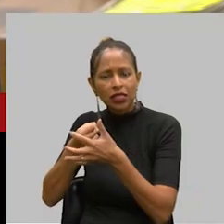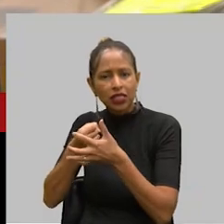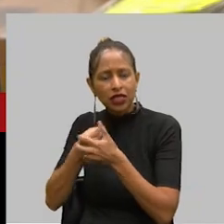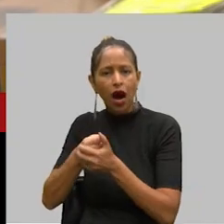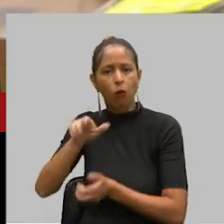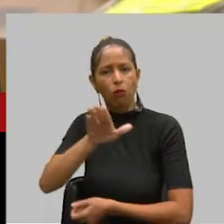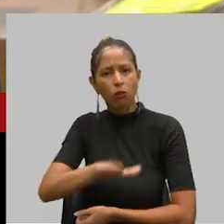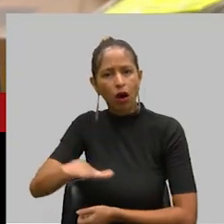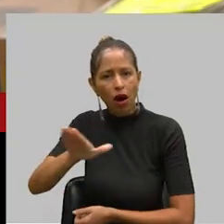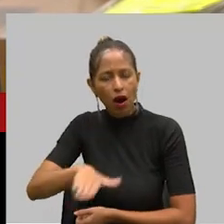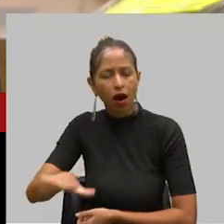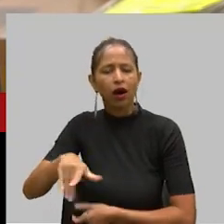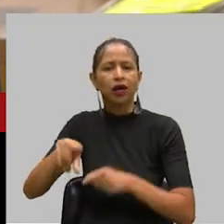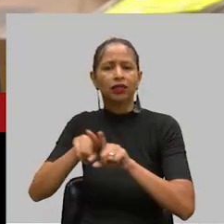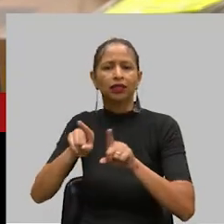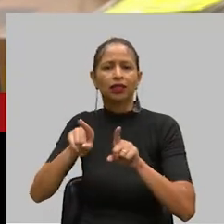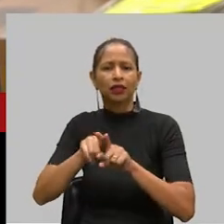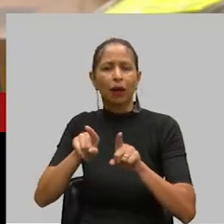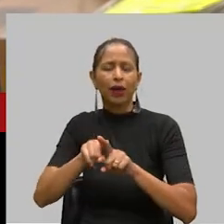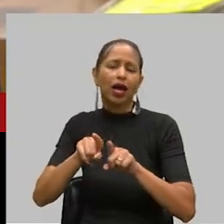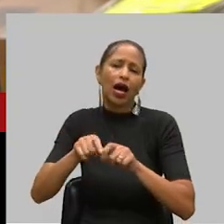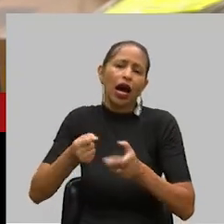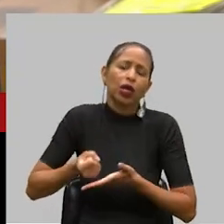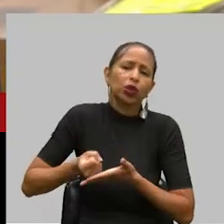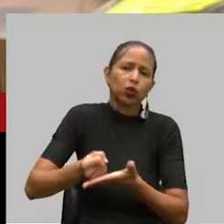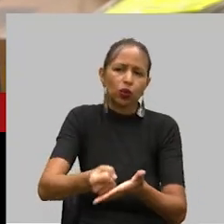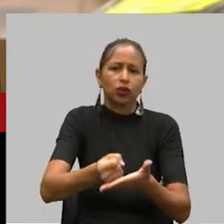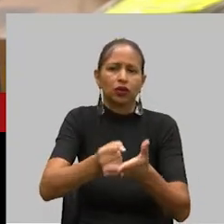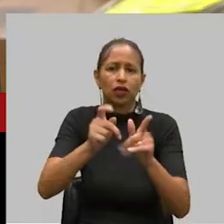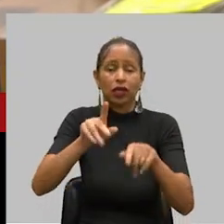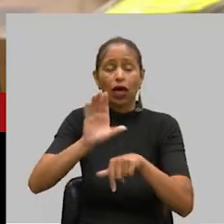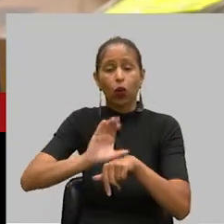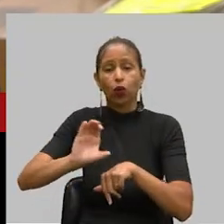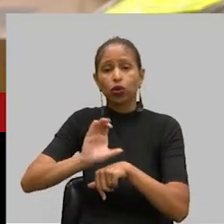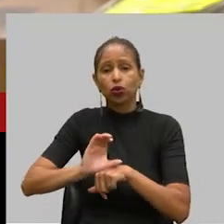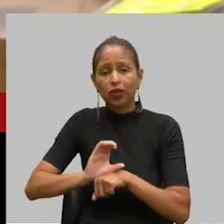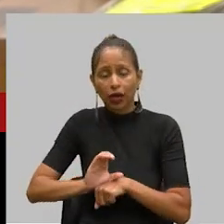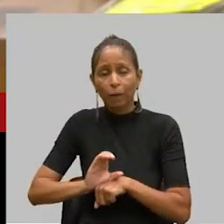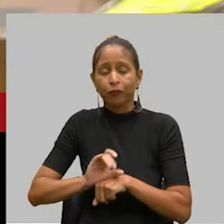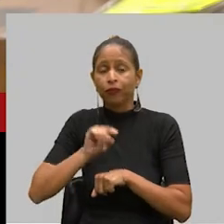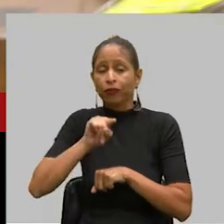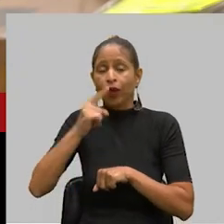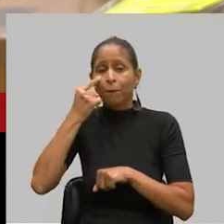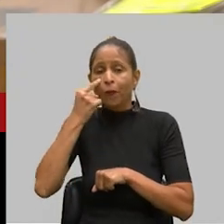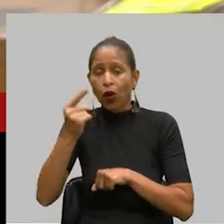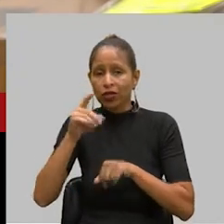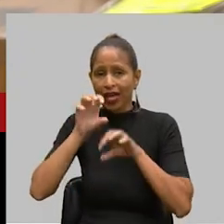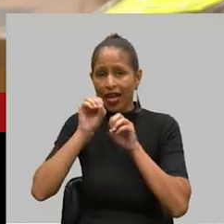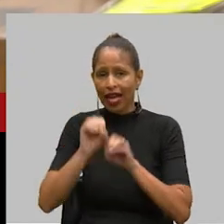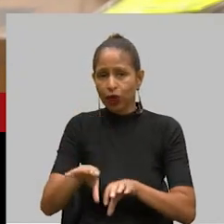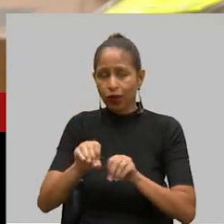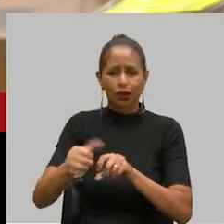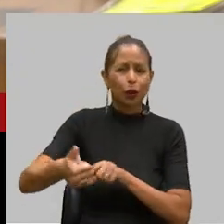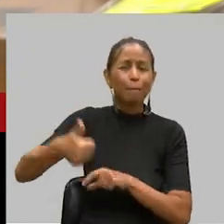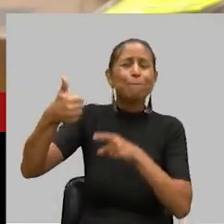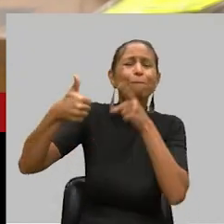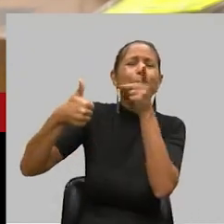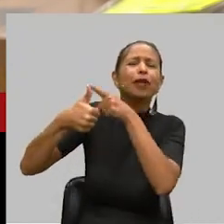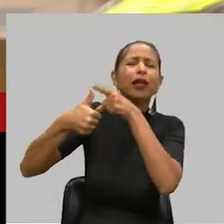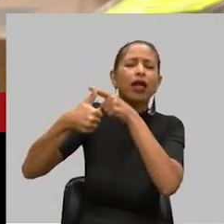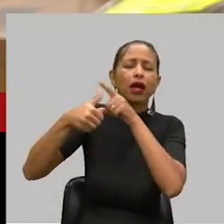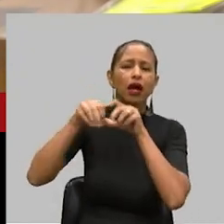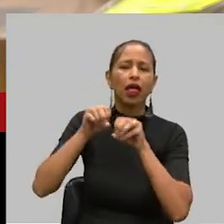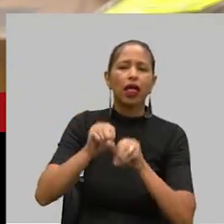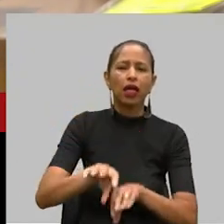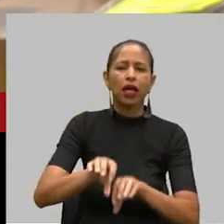infância assistência aos desamparados na forma dessa constituição nota que a educação é a primeira a ser elencada